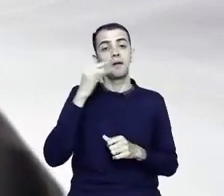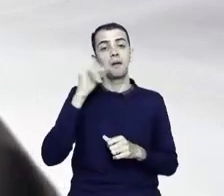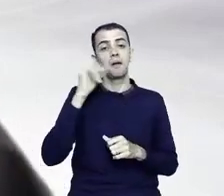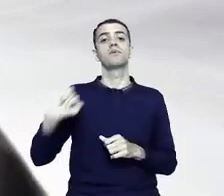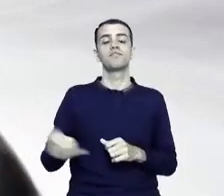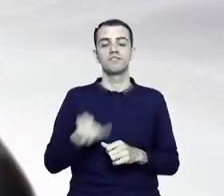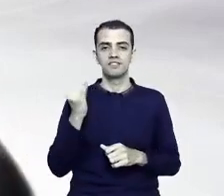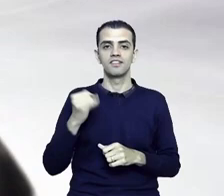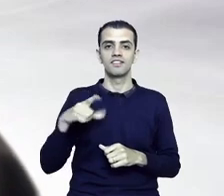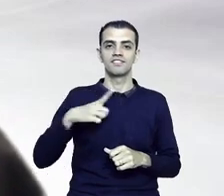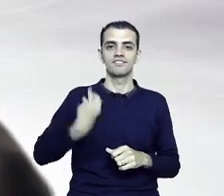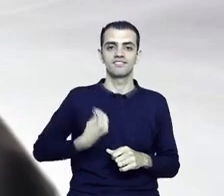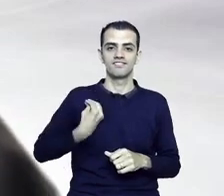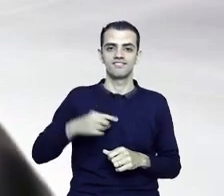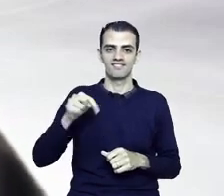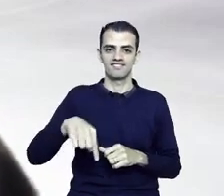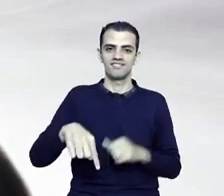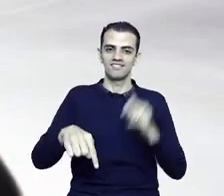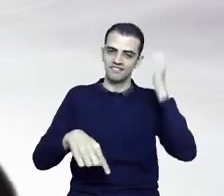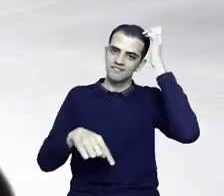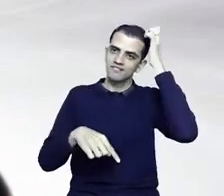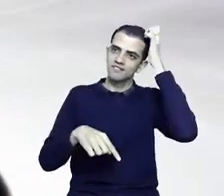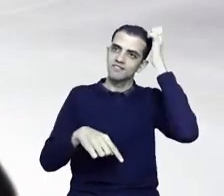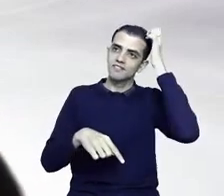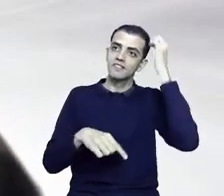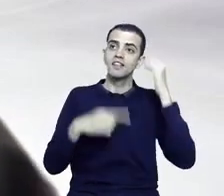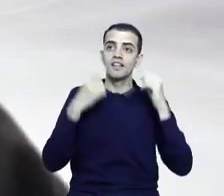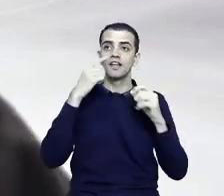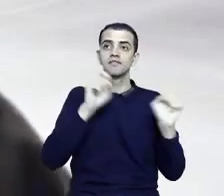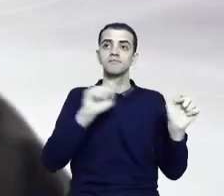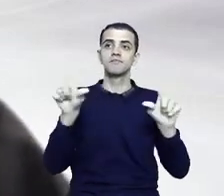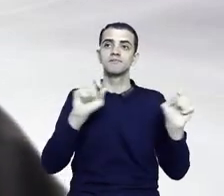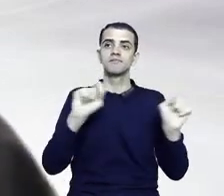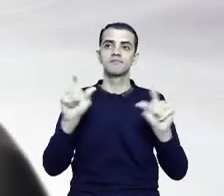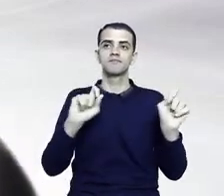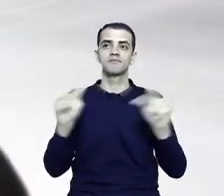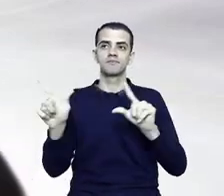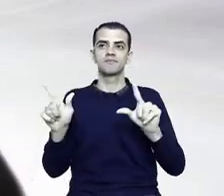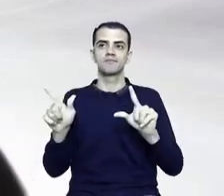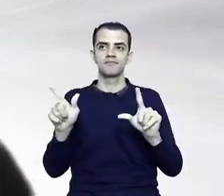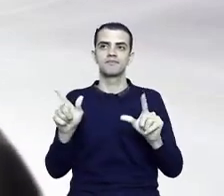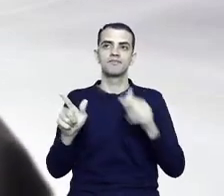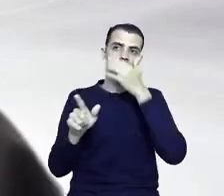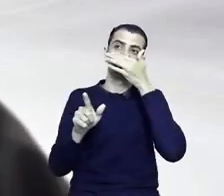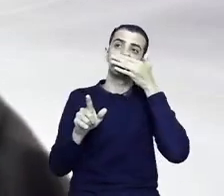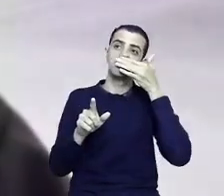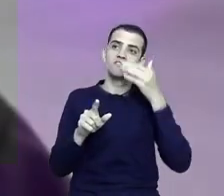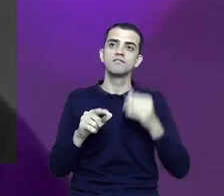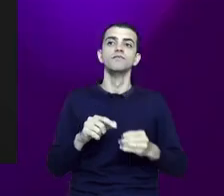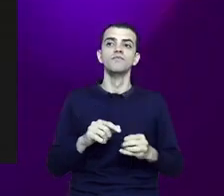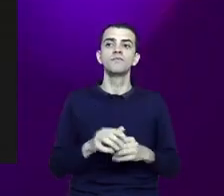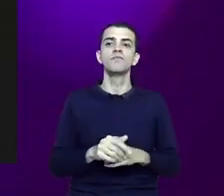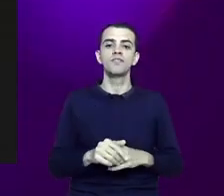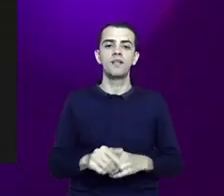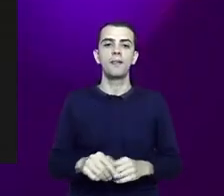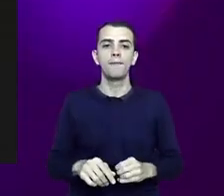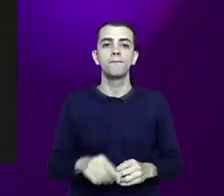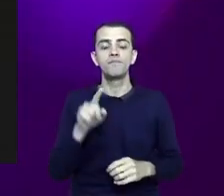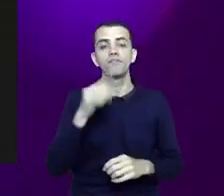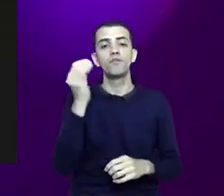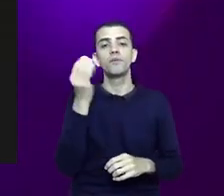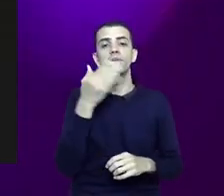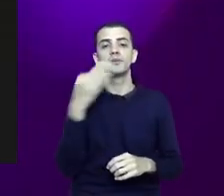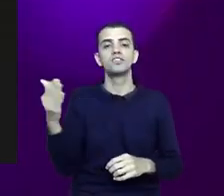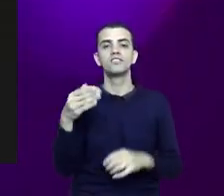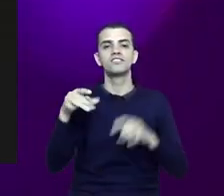aqui para passar alguns slides. Gostaria só de pedir para o pessoal da técnica aqui me